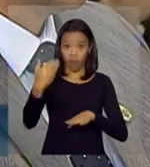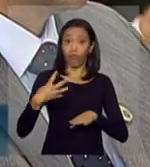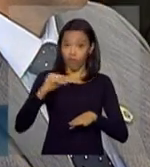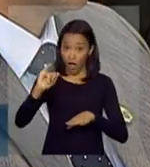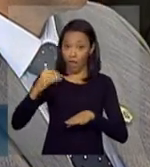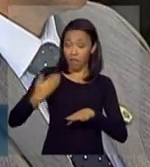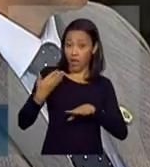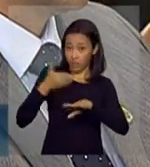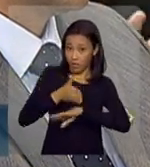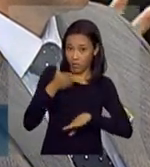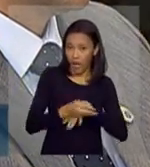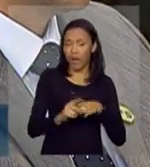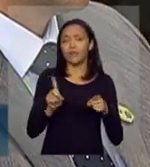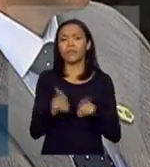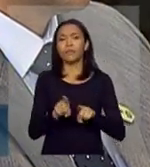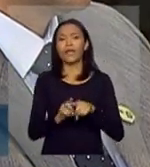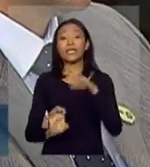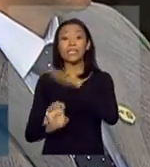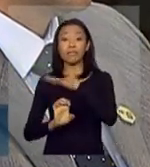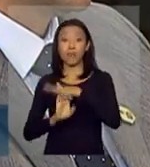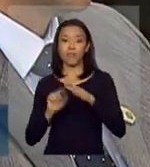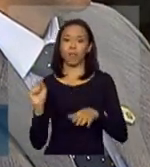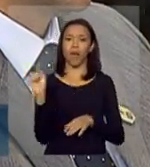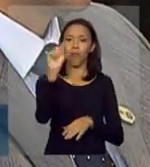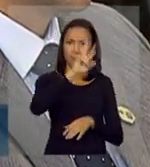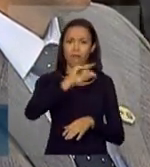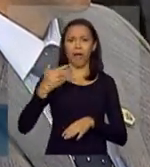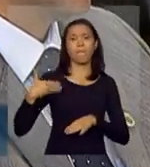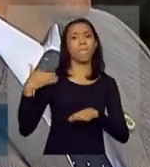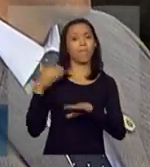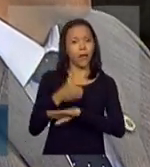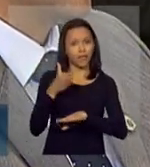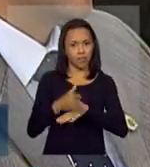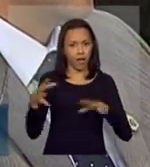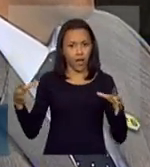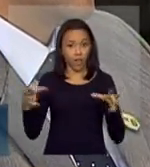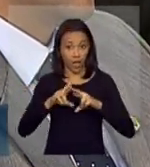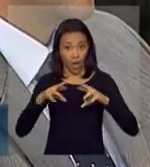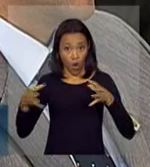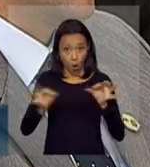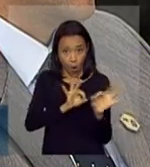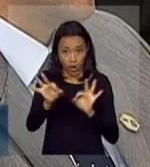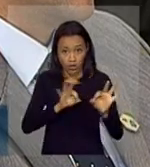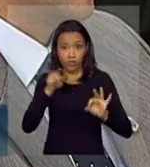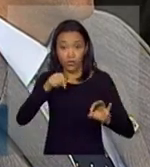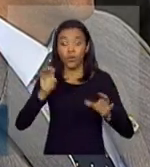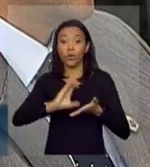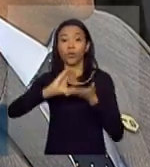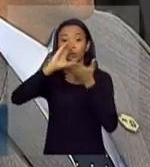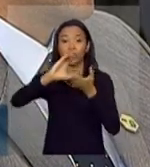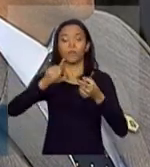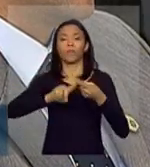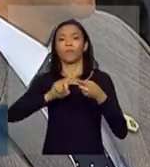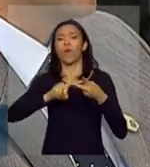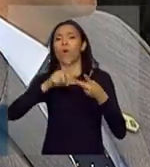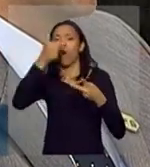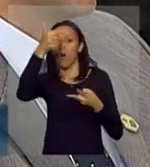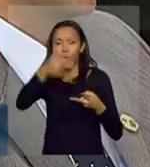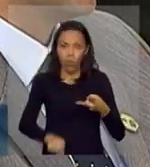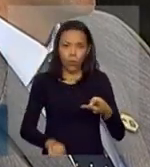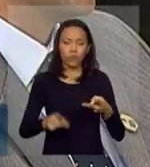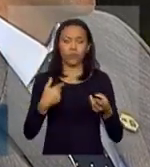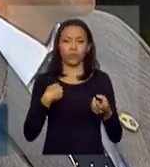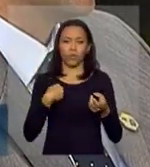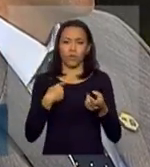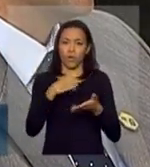setor privado também tem algum assento. Sobre o título único para exploração de